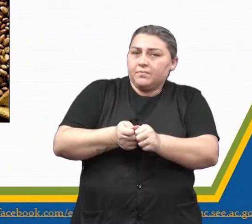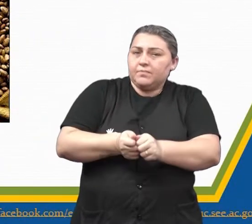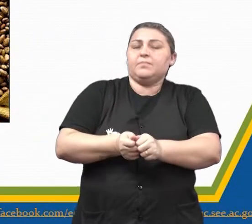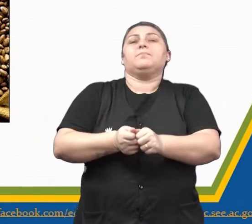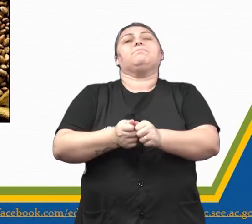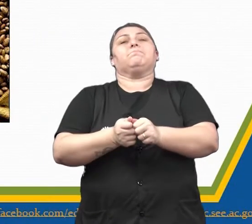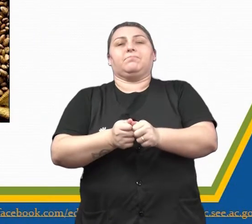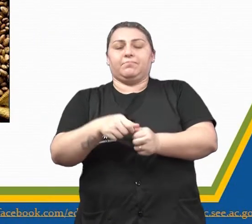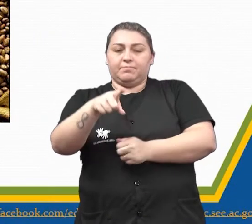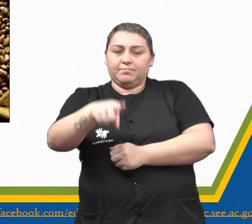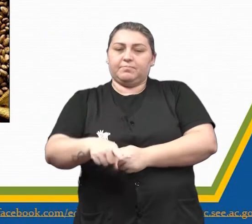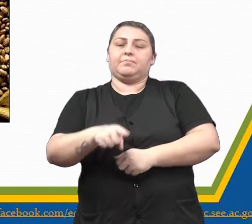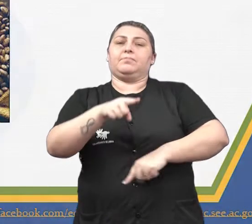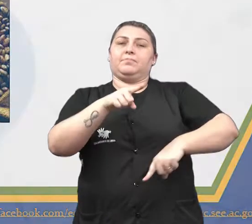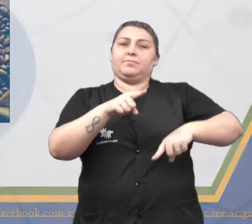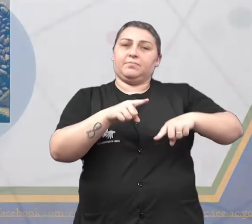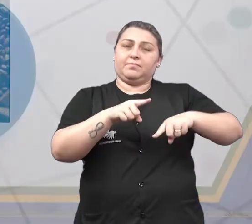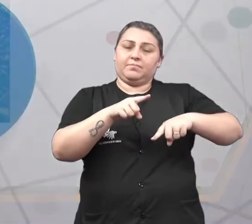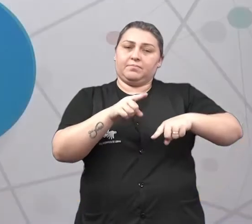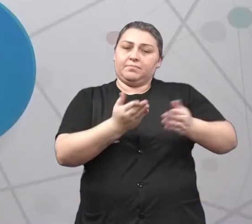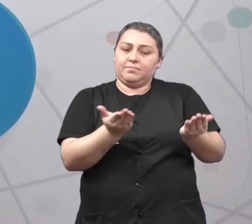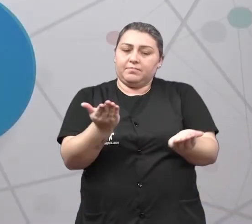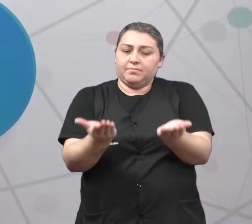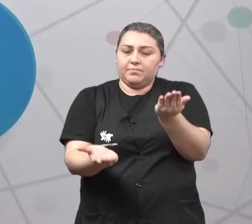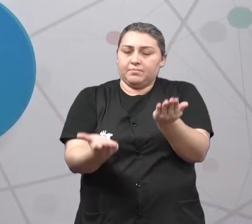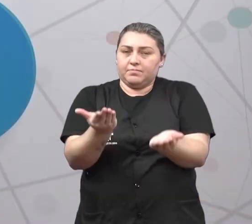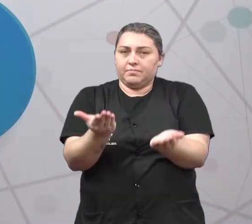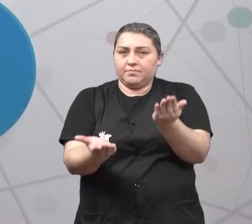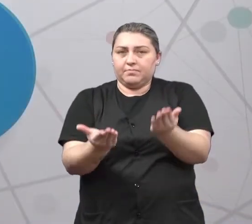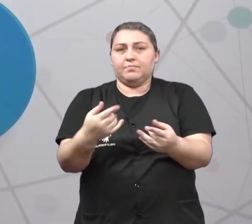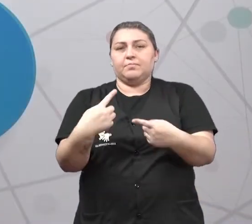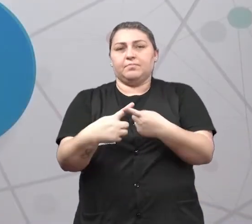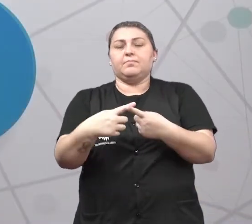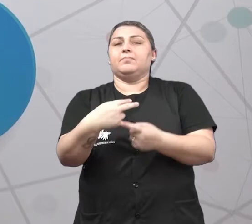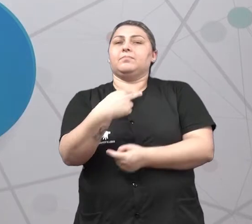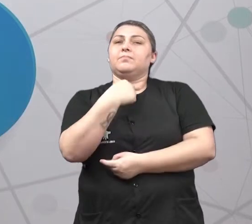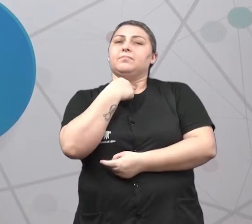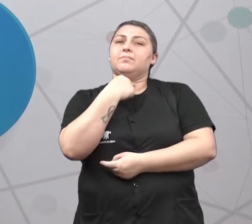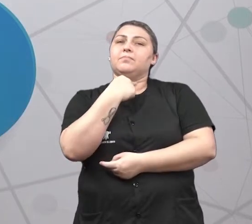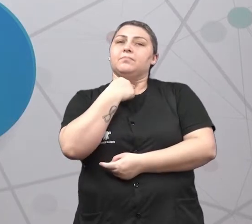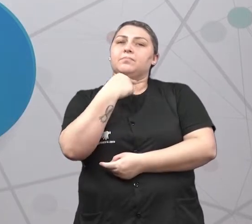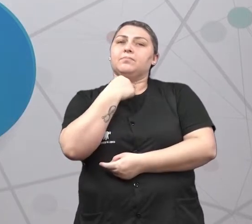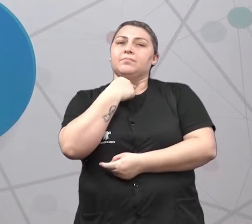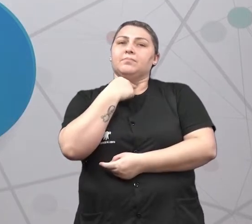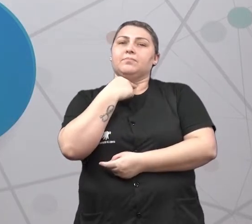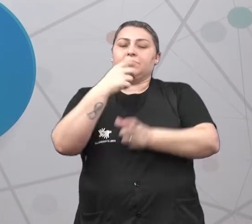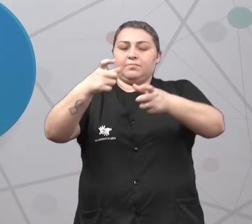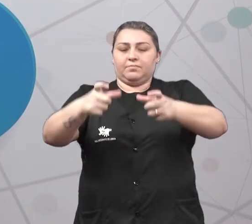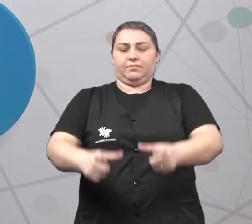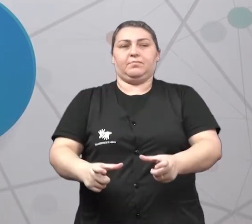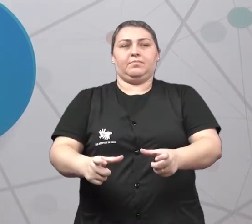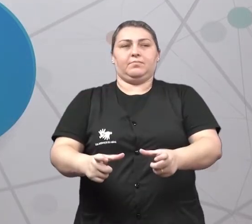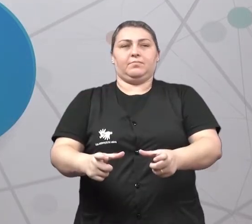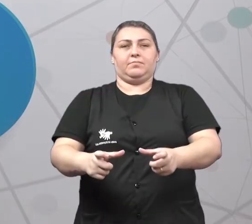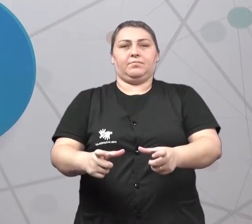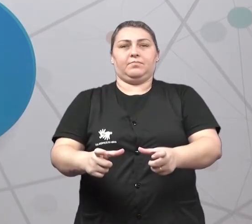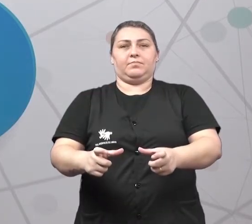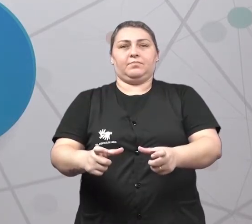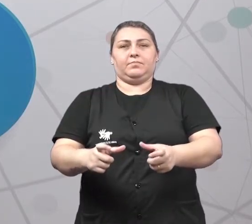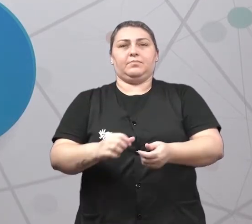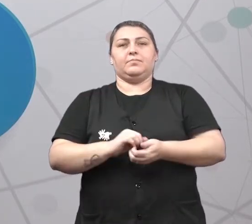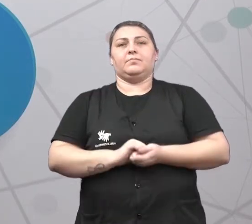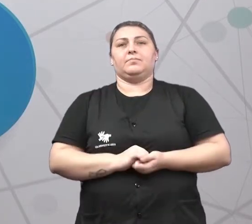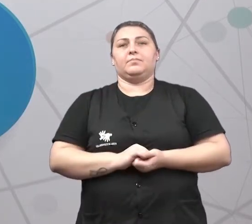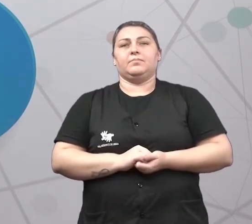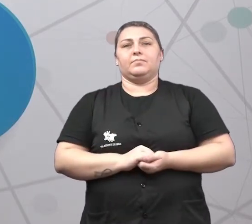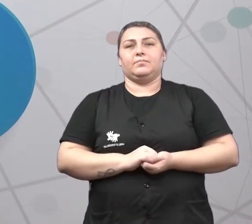uma matéria. Então ele ocupa um lugar no espaço. Os feijões, arroz, né,